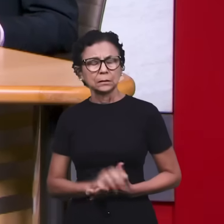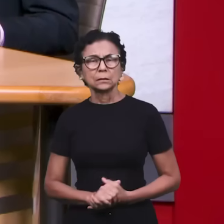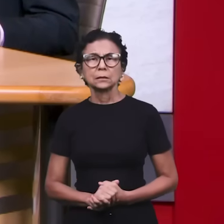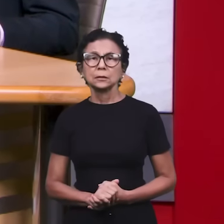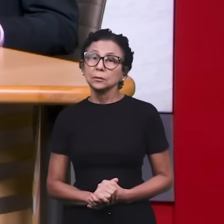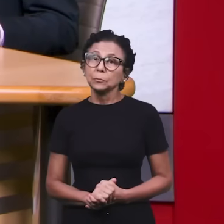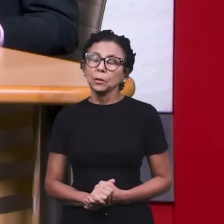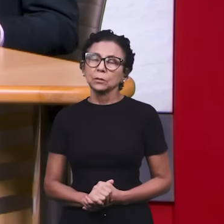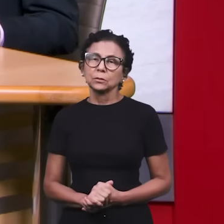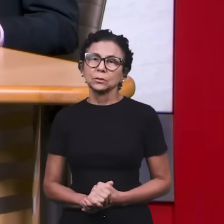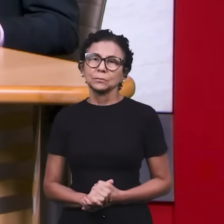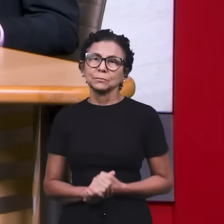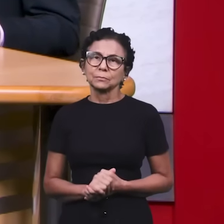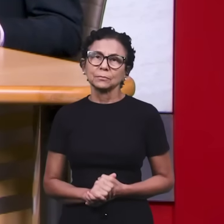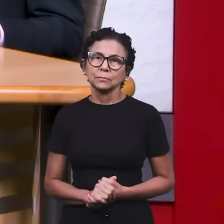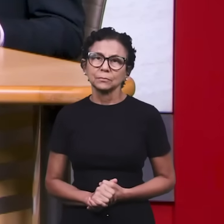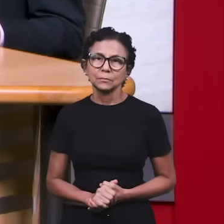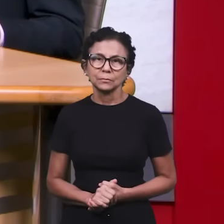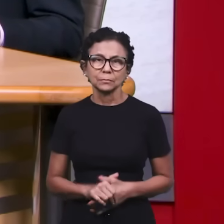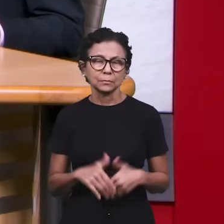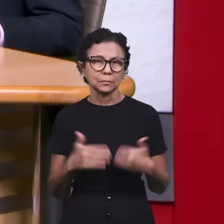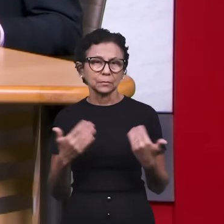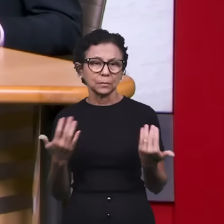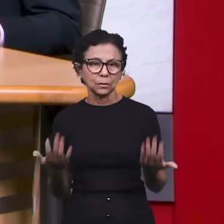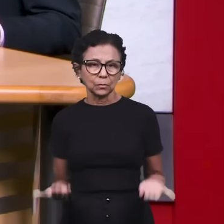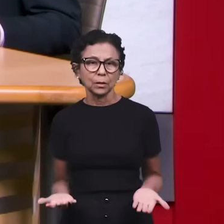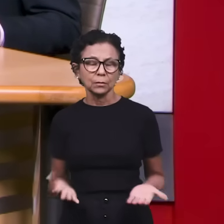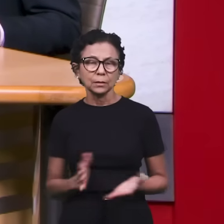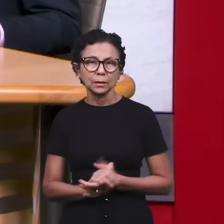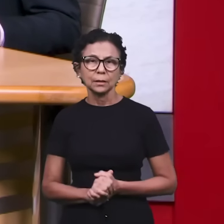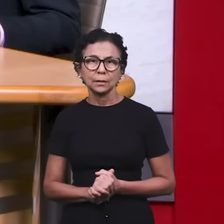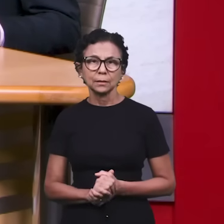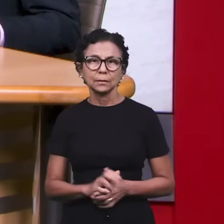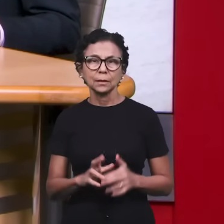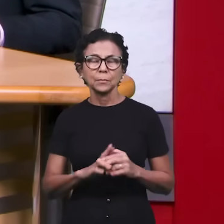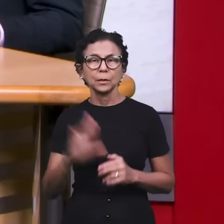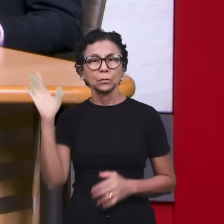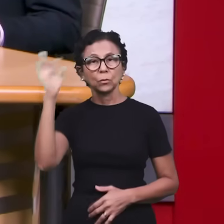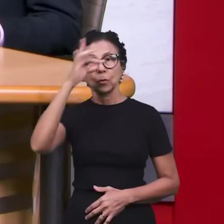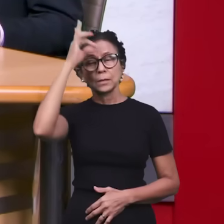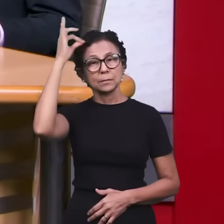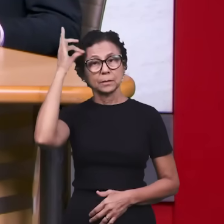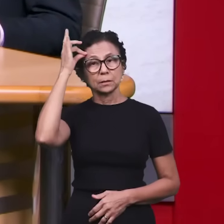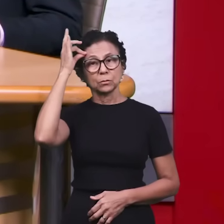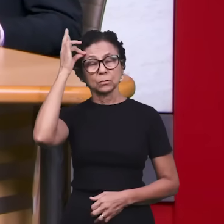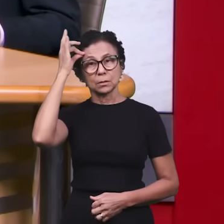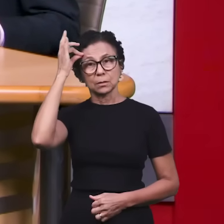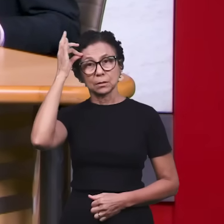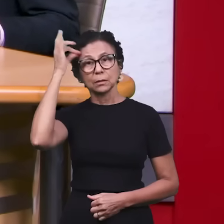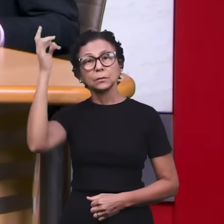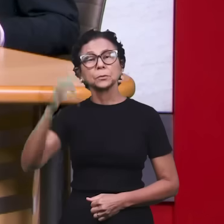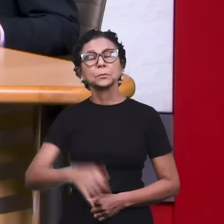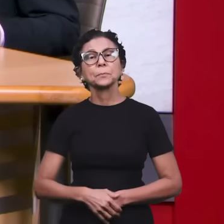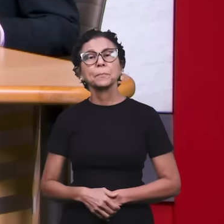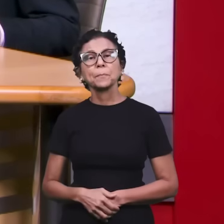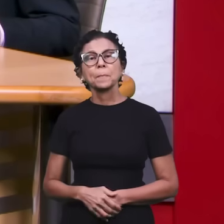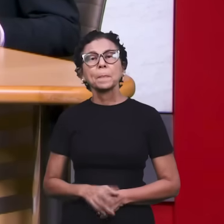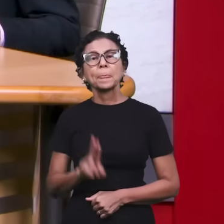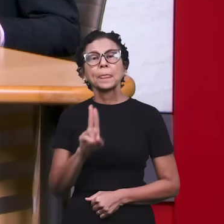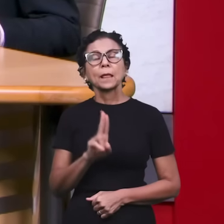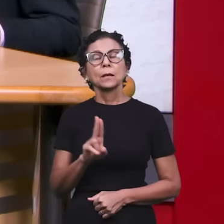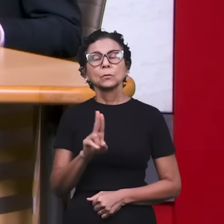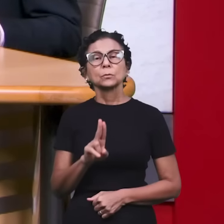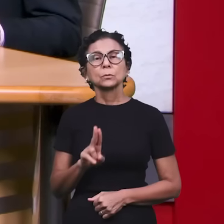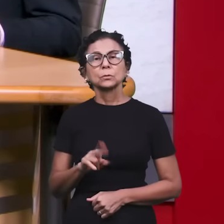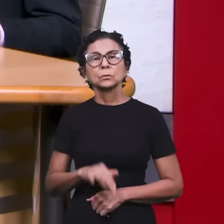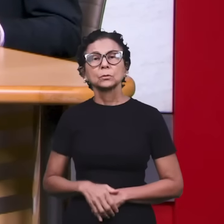se irar até no Espírito. Ah. Mas foi o caso de Jesus no templo, foi no Espírito. O Espírito Santo usou aquela Sim.